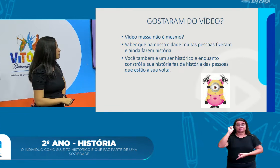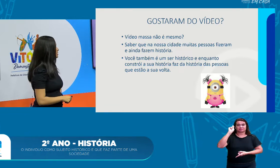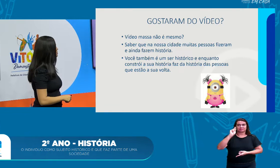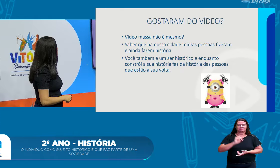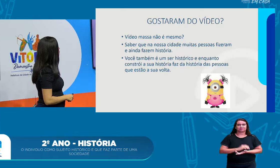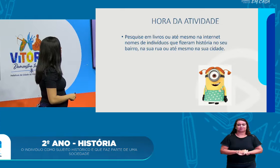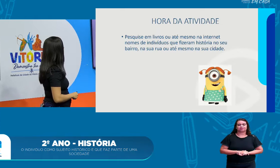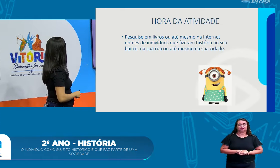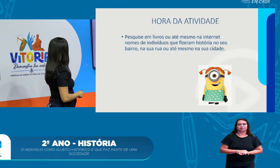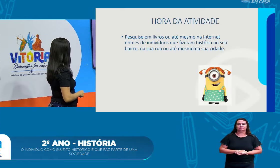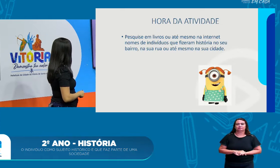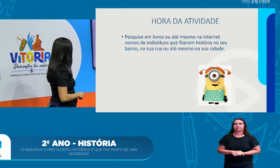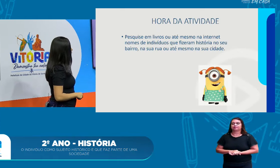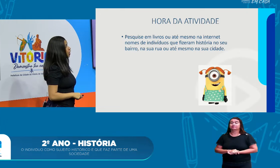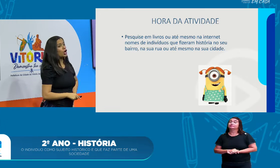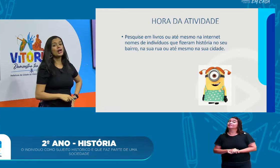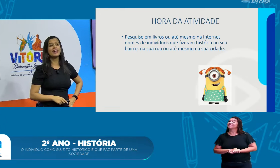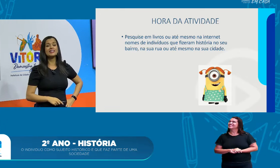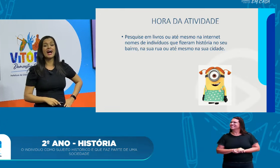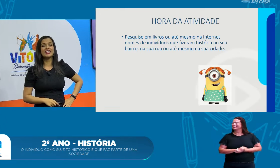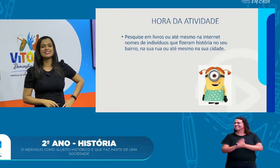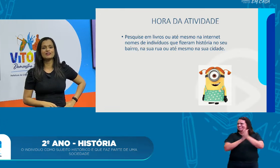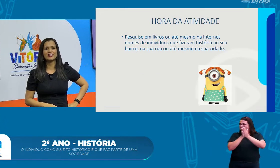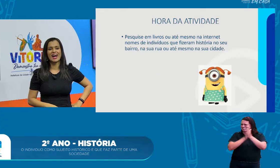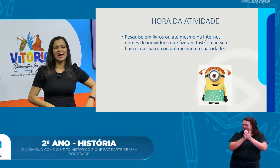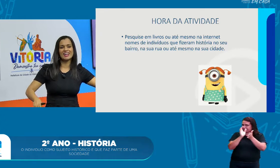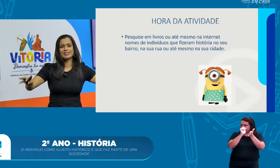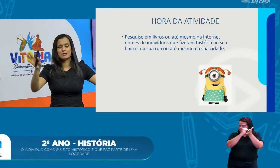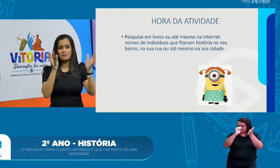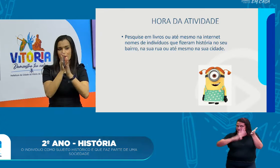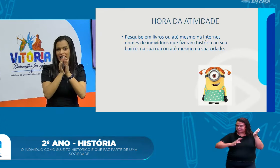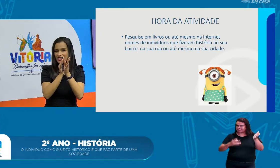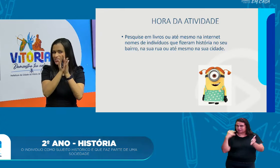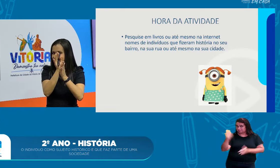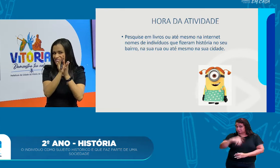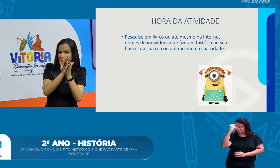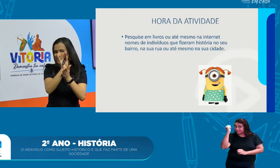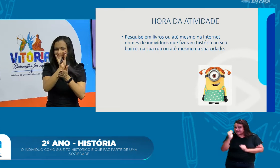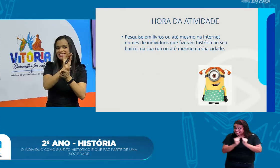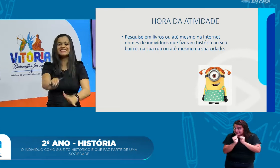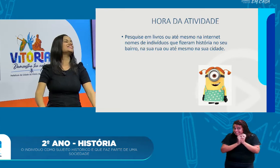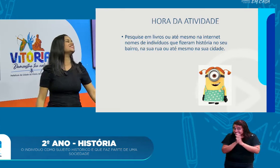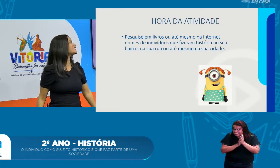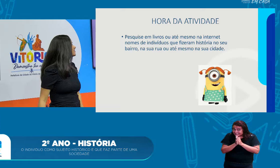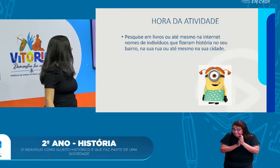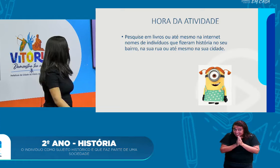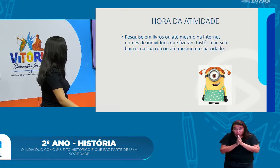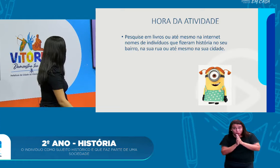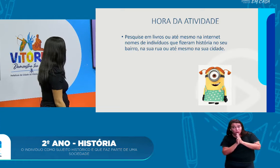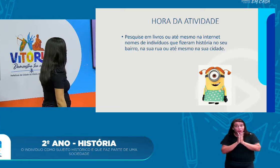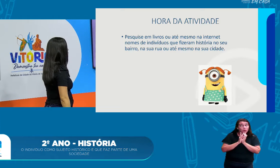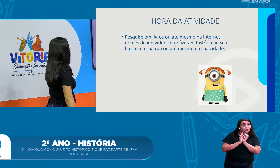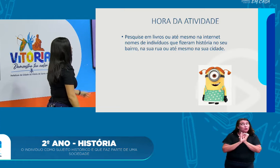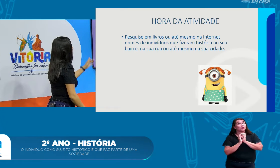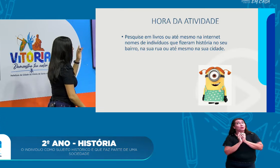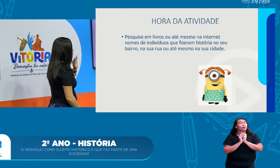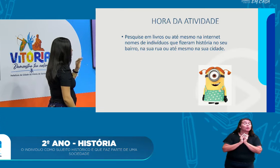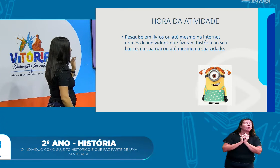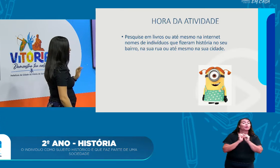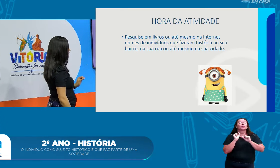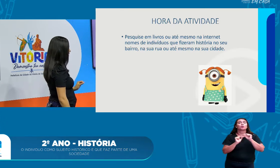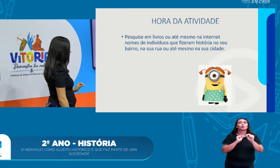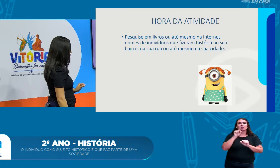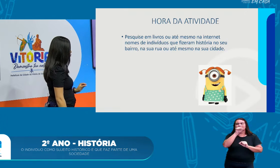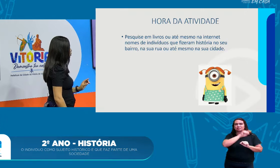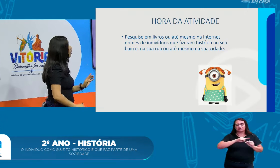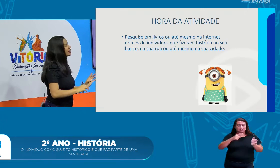que tem mais. Vamos ver. Hora da atividade. Preparados? Você vai